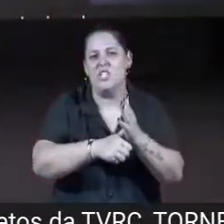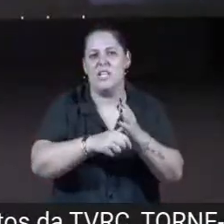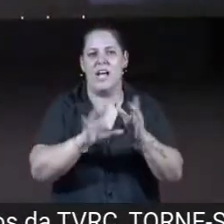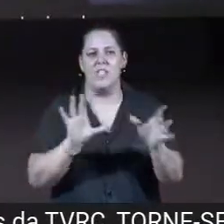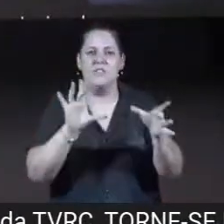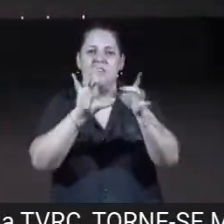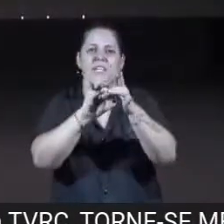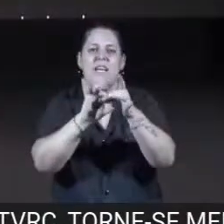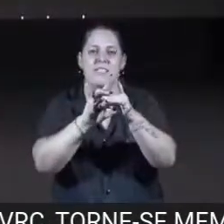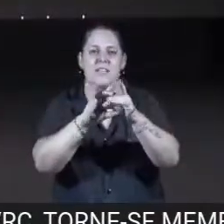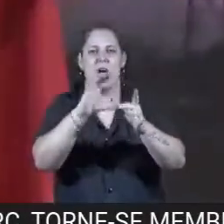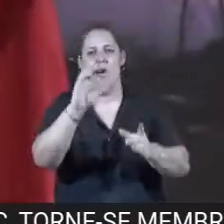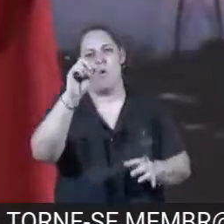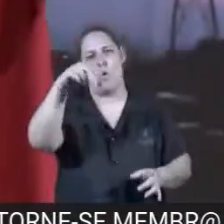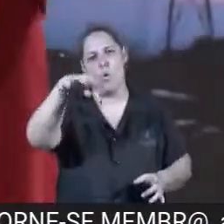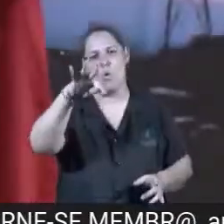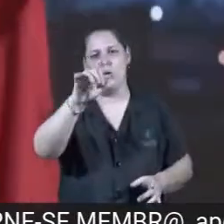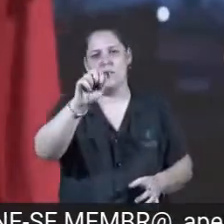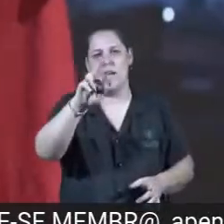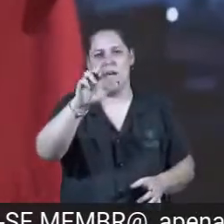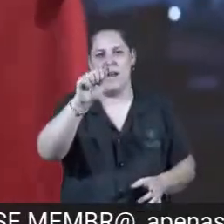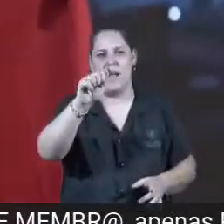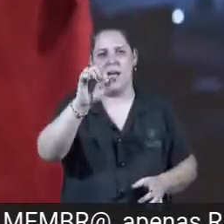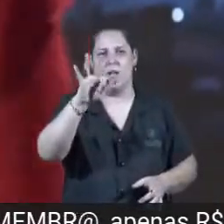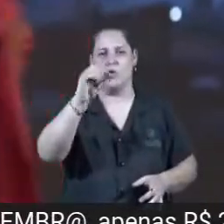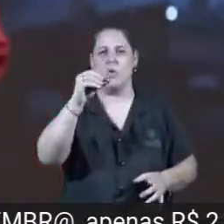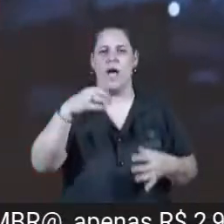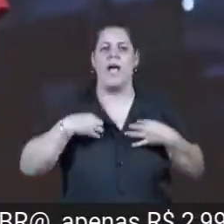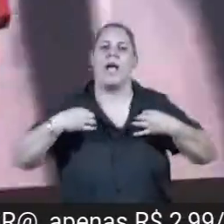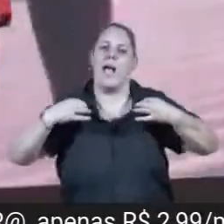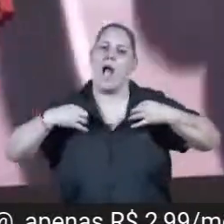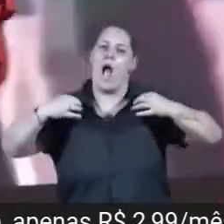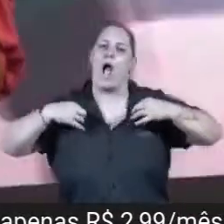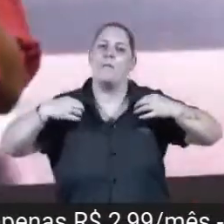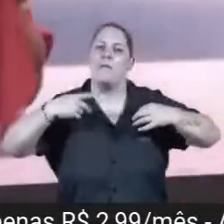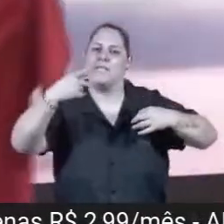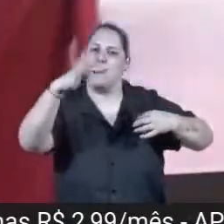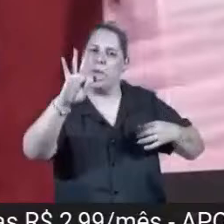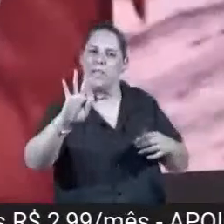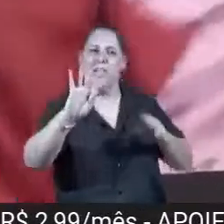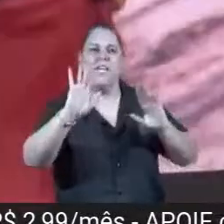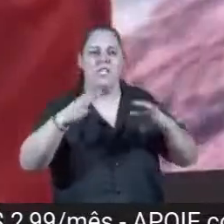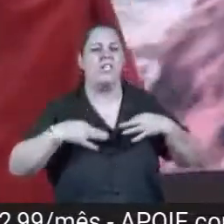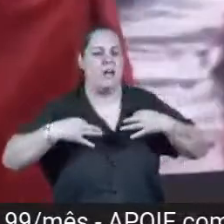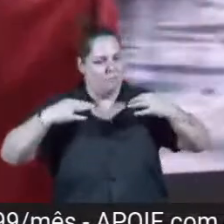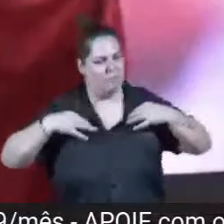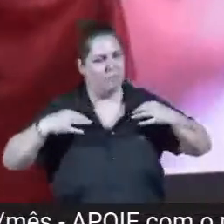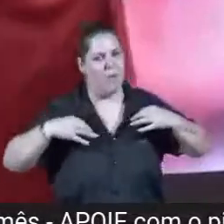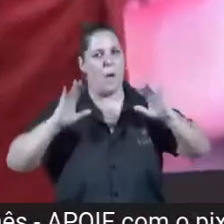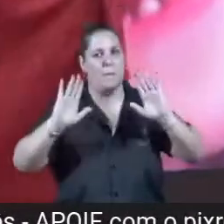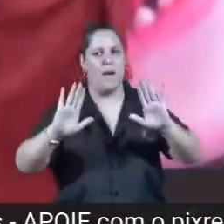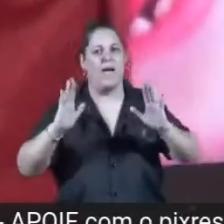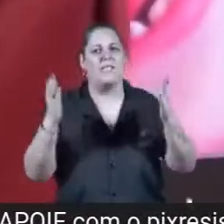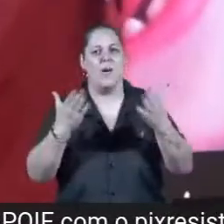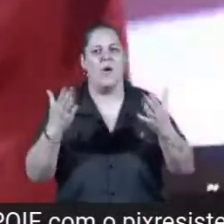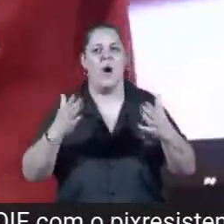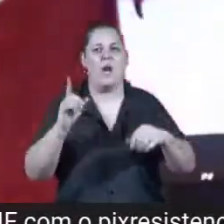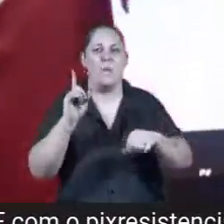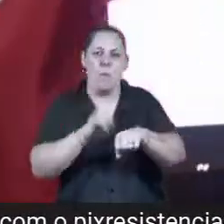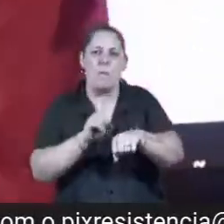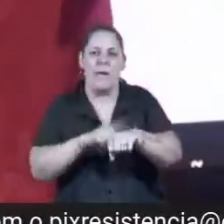segunda pele ao senador Contarato, que é a camisa do PT. Ele já está usando uma, mas agora esse momento é especial,